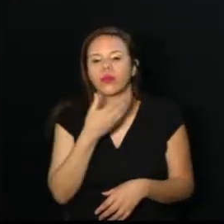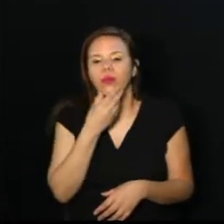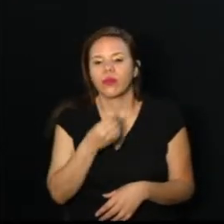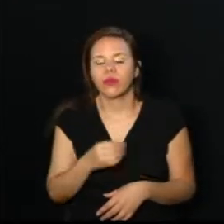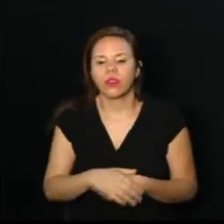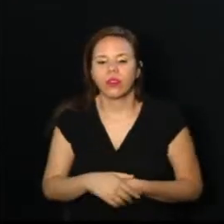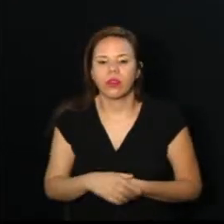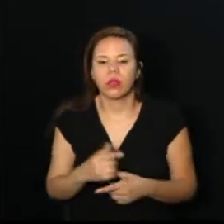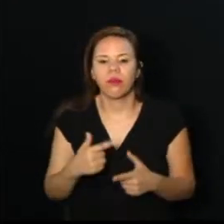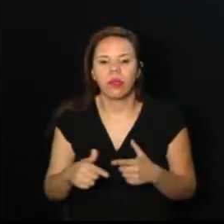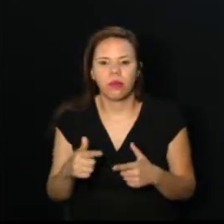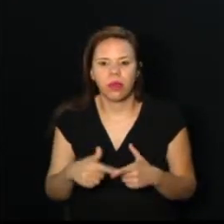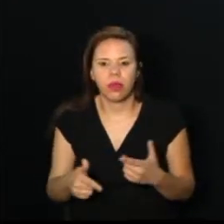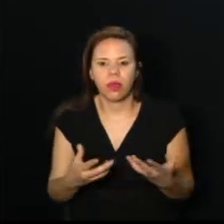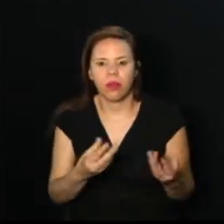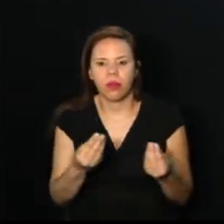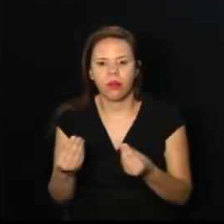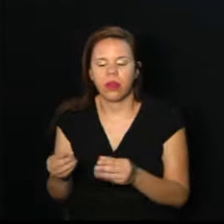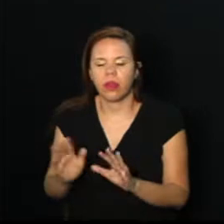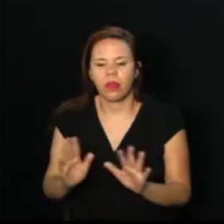são problemáticos.